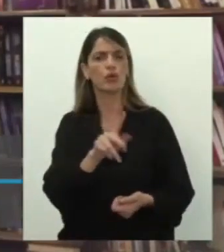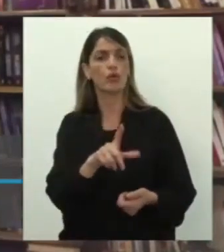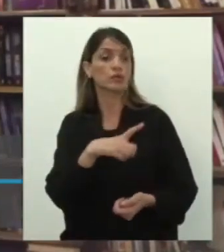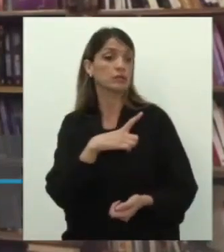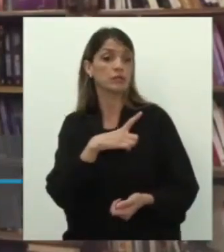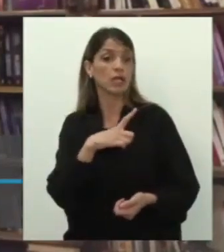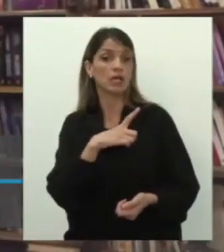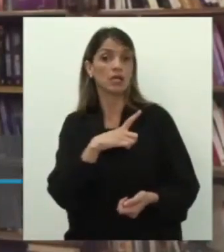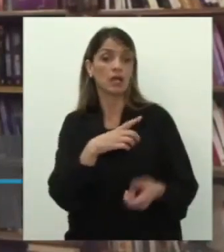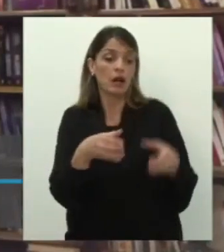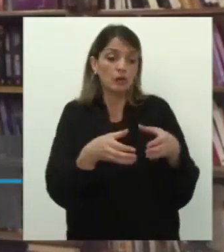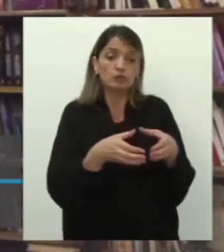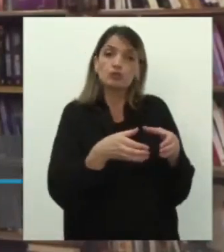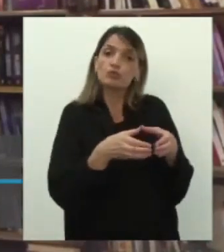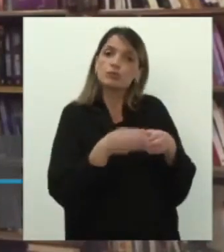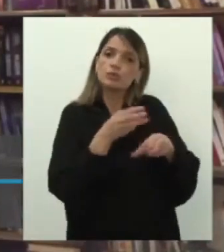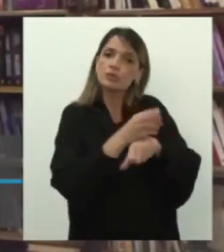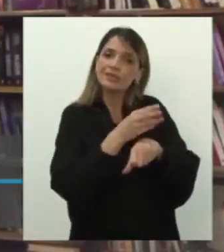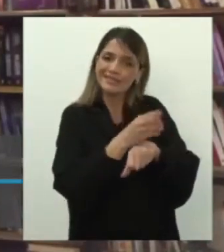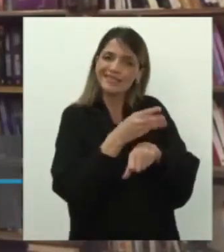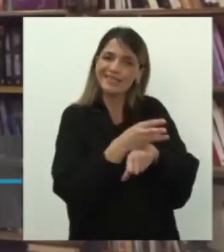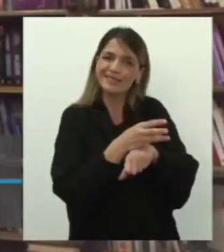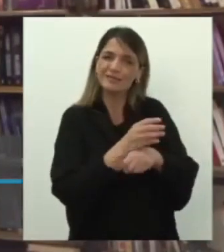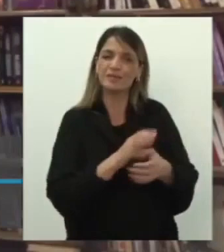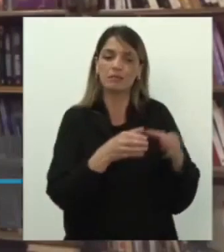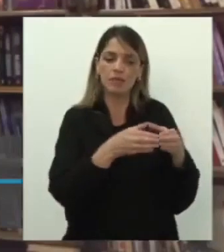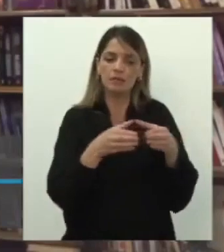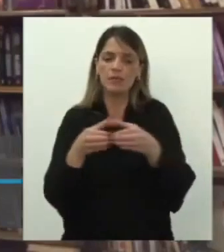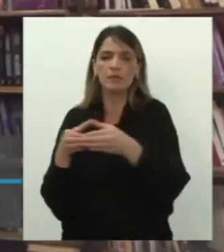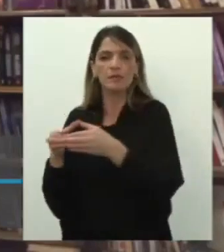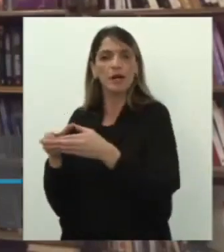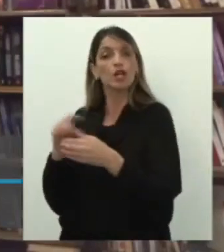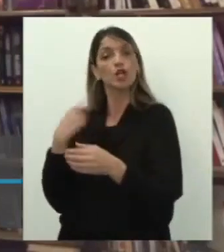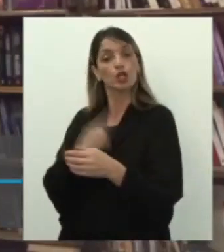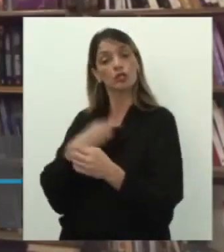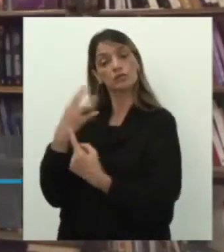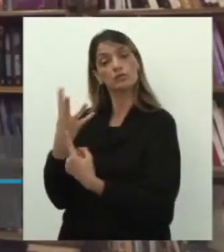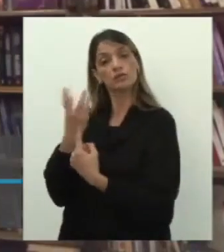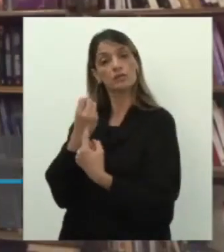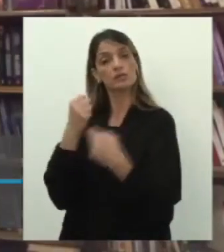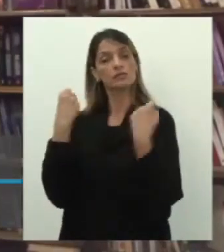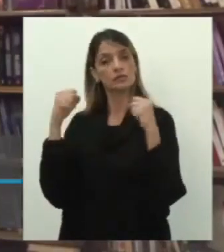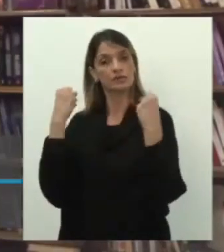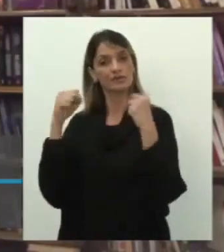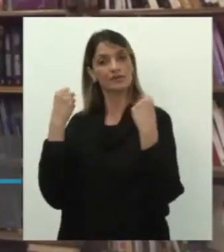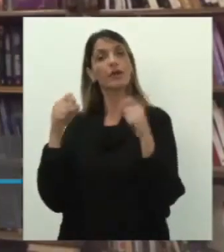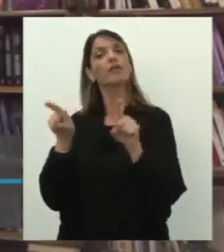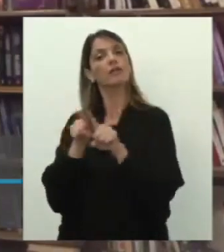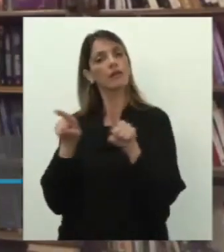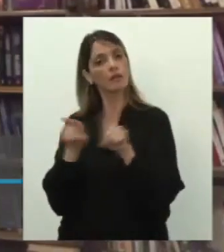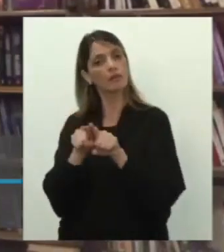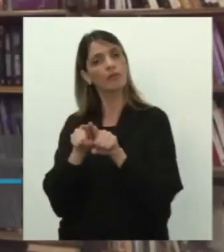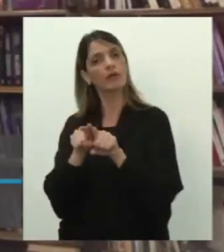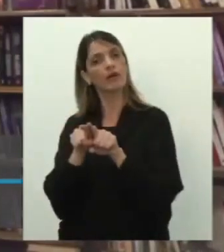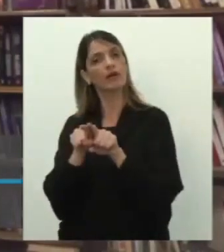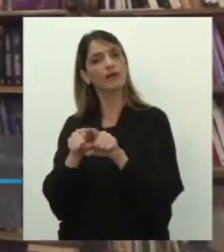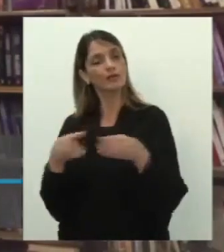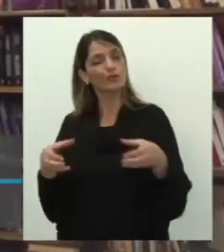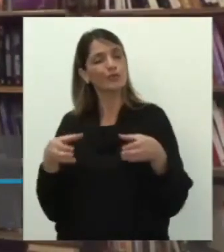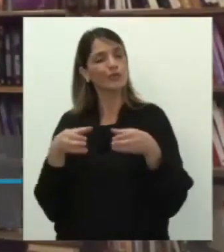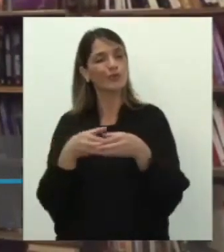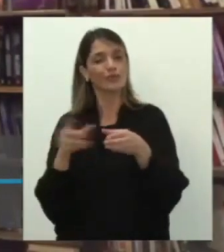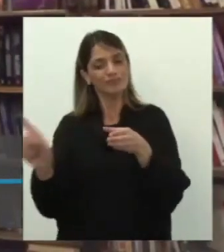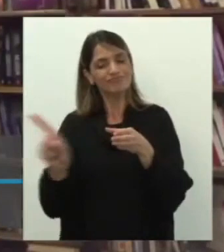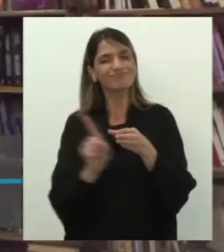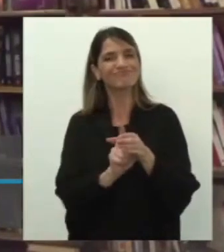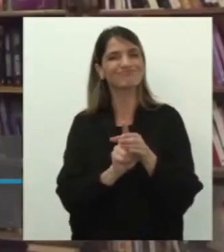montaria a sua turma. E nós, especialistas arte e educação física, entraríamos nessas turmas, nesses grupos